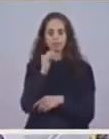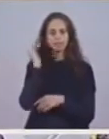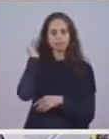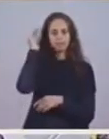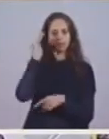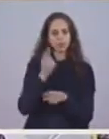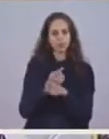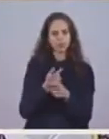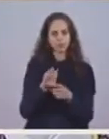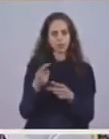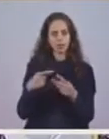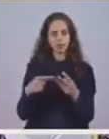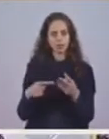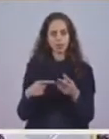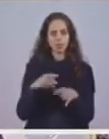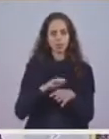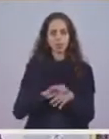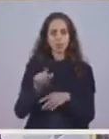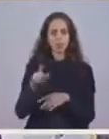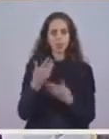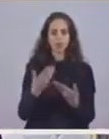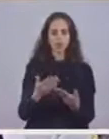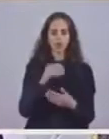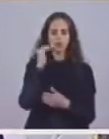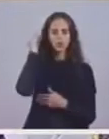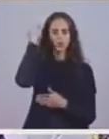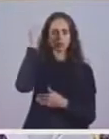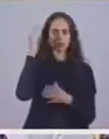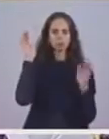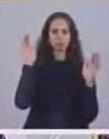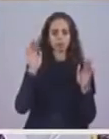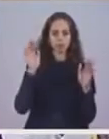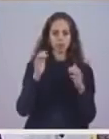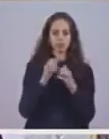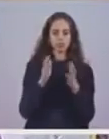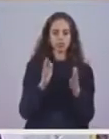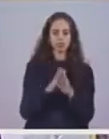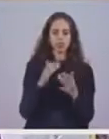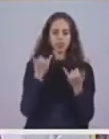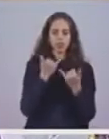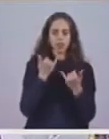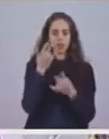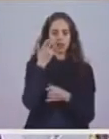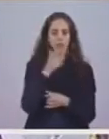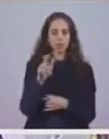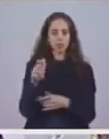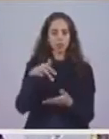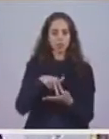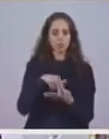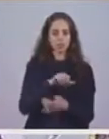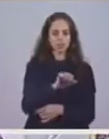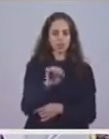pascais. Por ele vos adoram no céu os coros dos anjos e se alegram eternamente na vossa